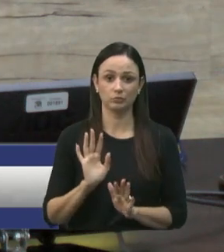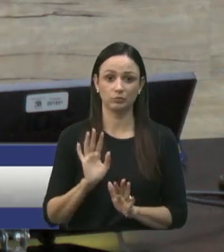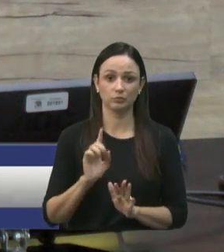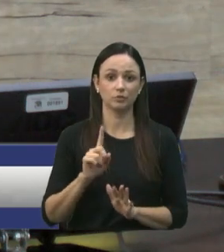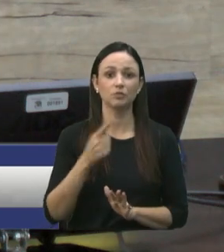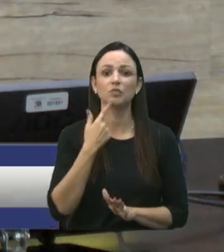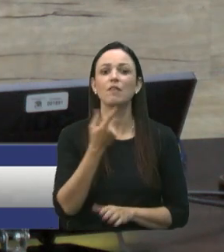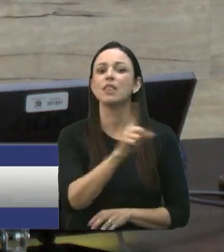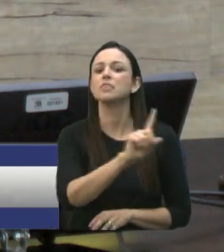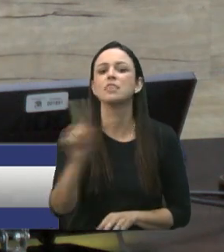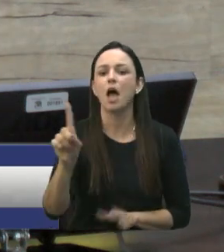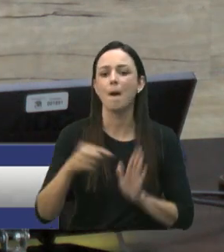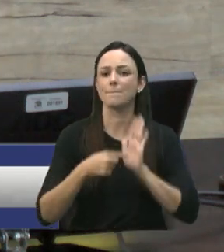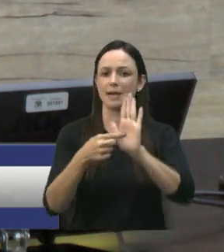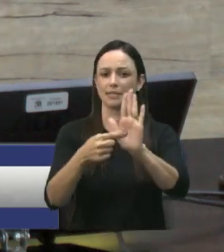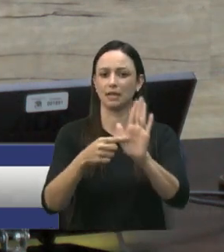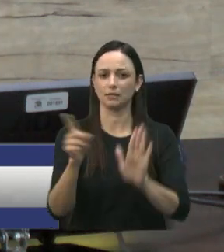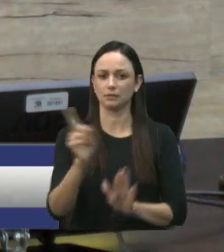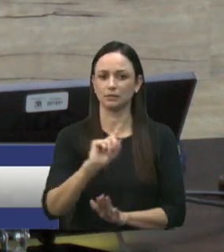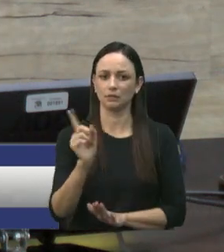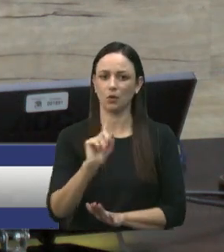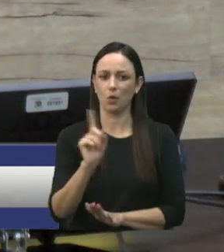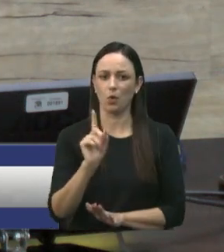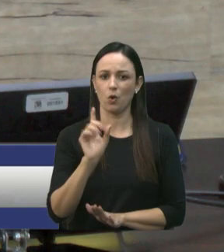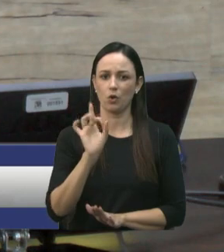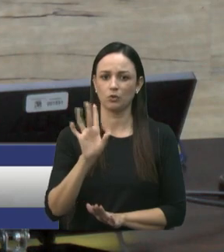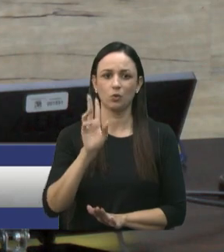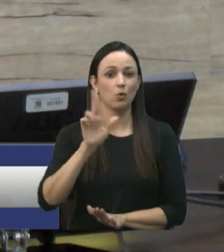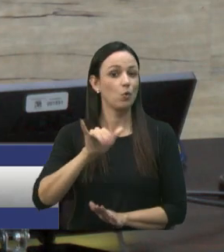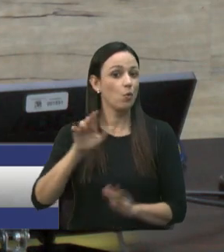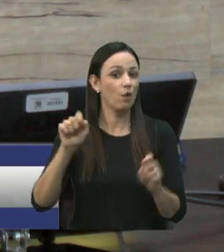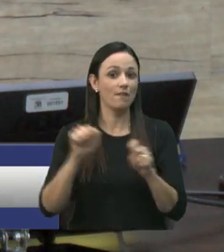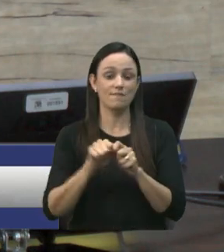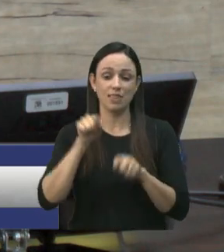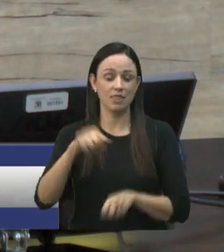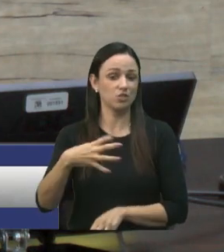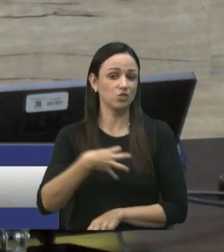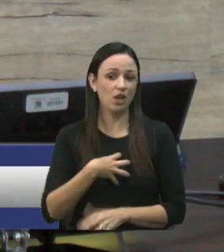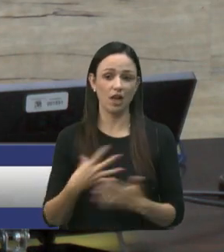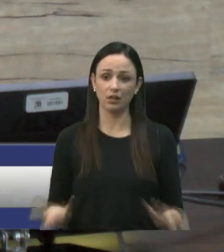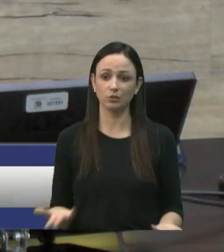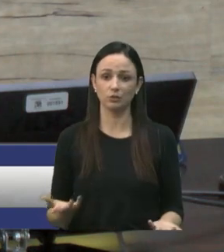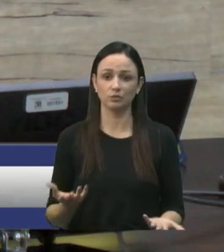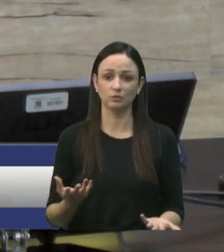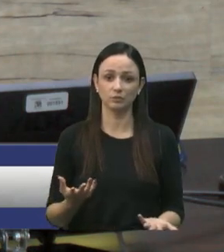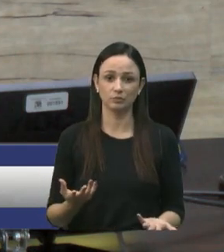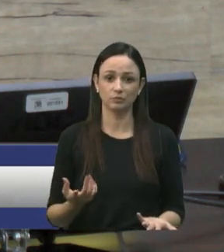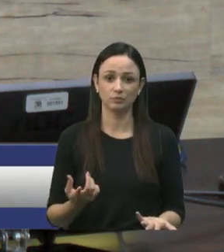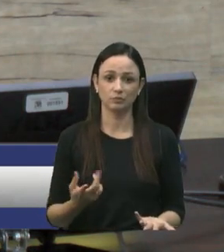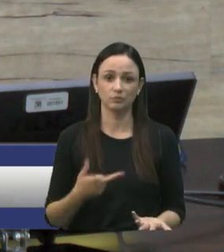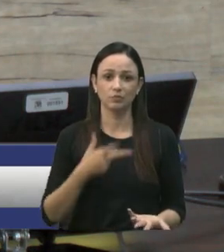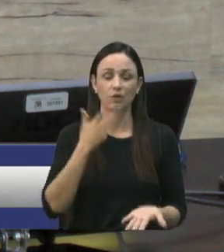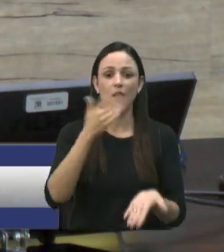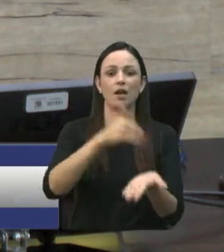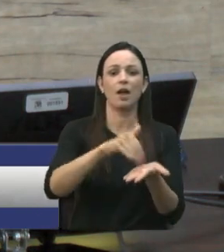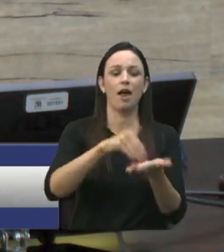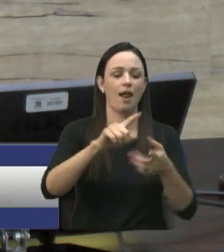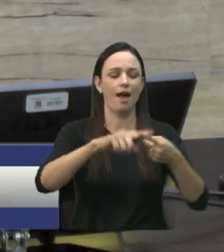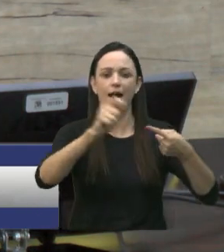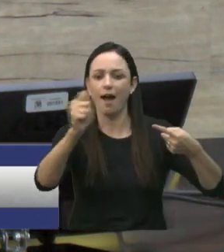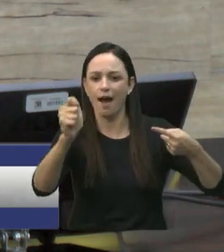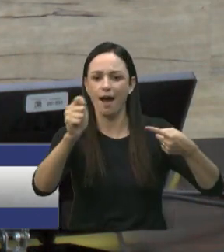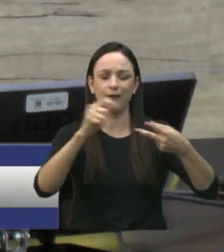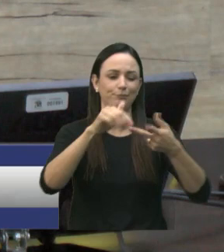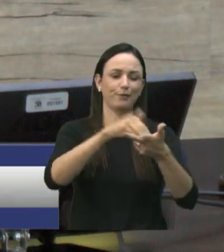está negando de apresentar para vocês. Mas isso nunca foi feito dessa forma. A gente tinha que tirar e falar, olha, vamos falar da Secretaria A, vamos falar